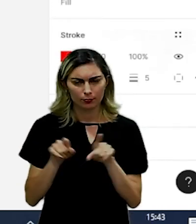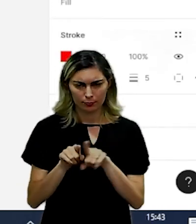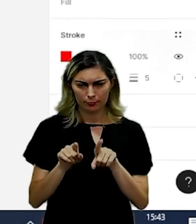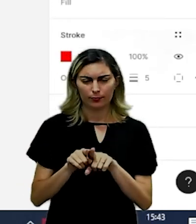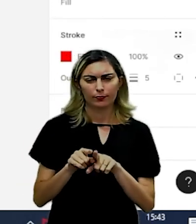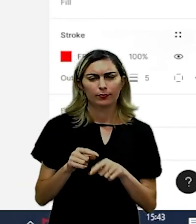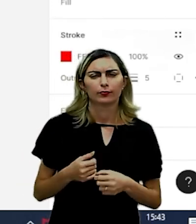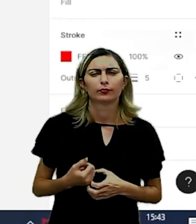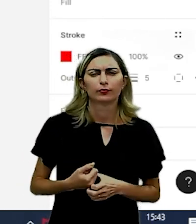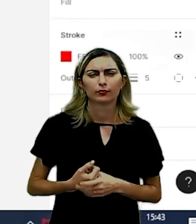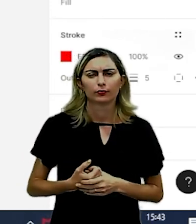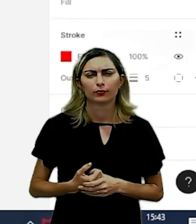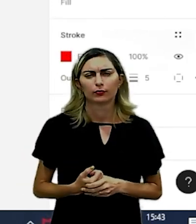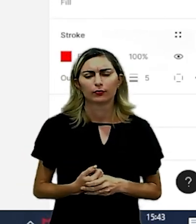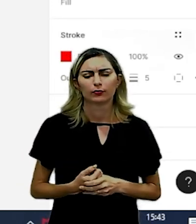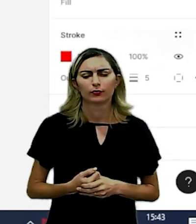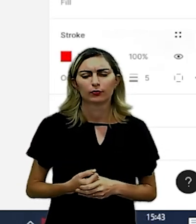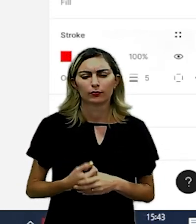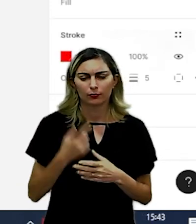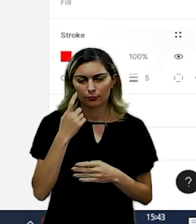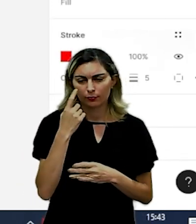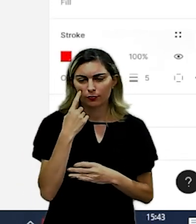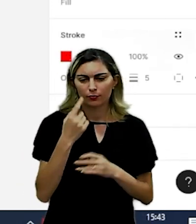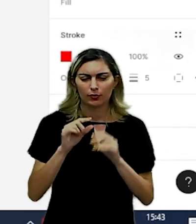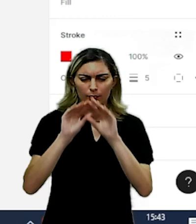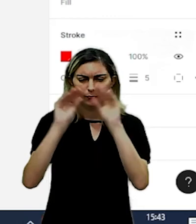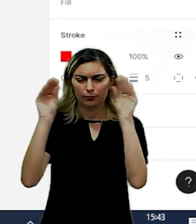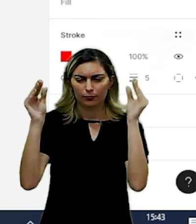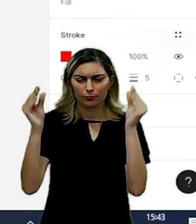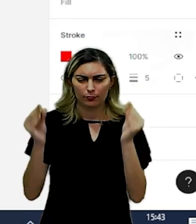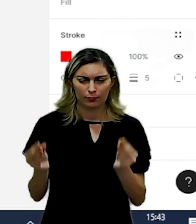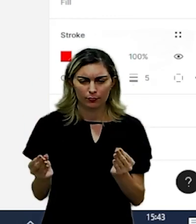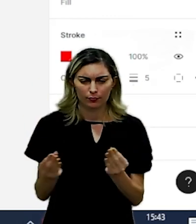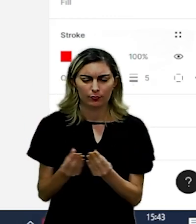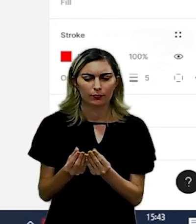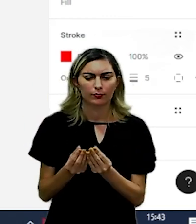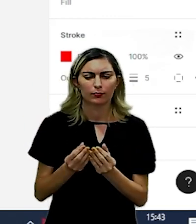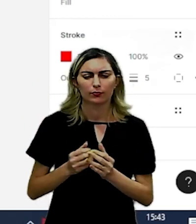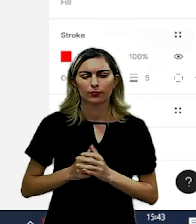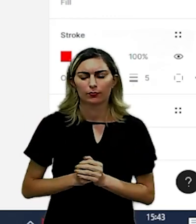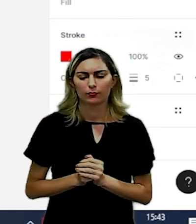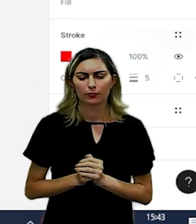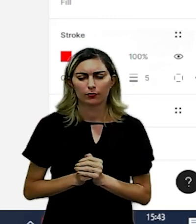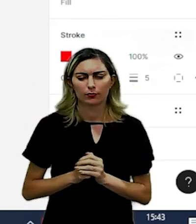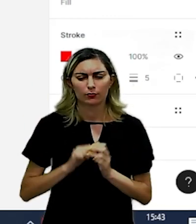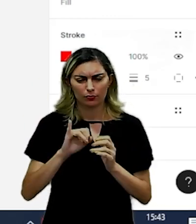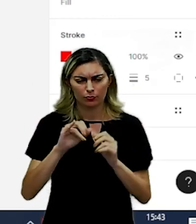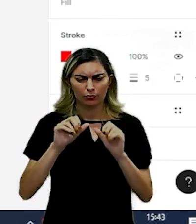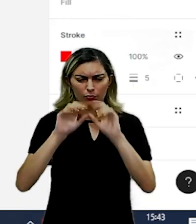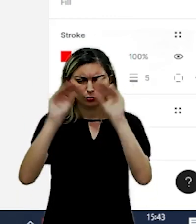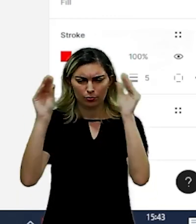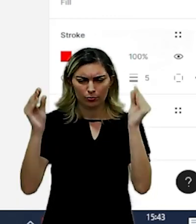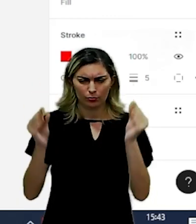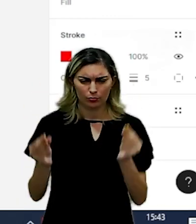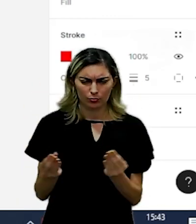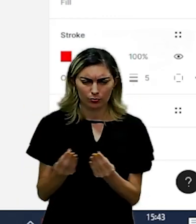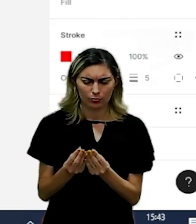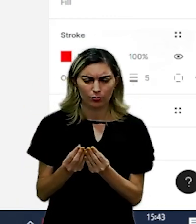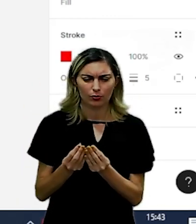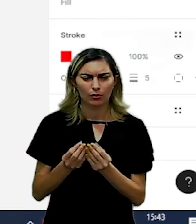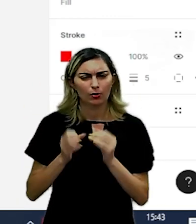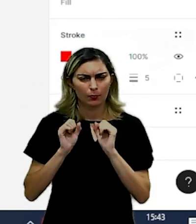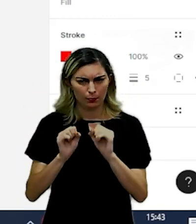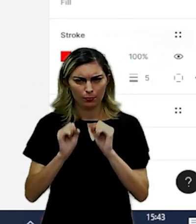Posso arredondar, certo? Os efeitos eu posso aplicar